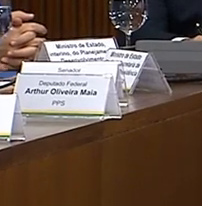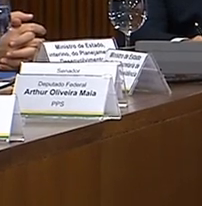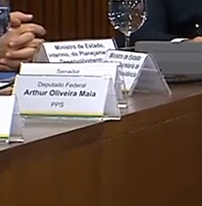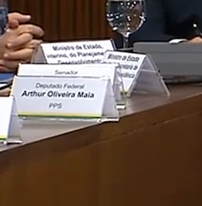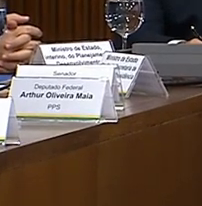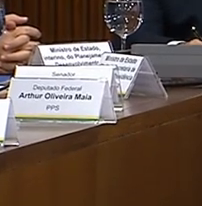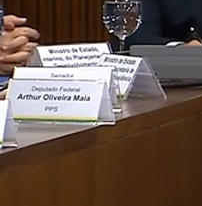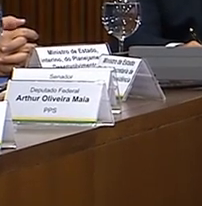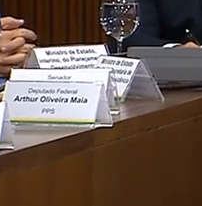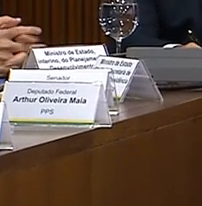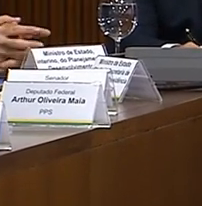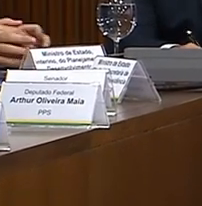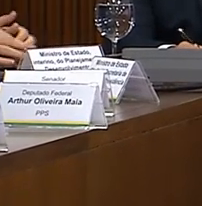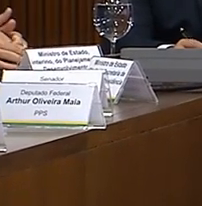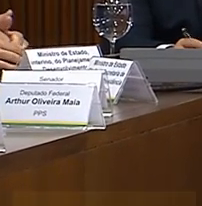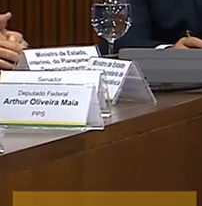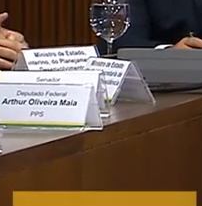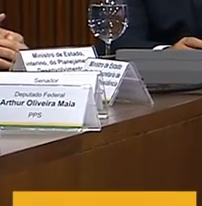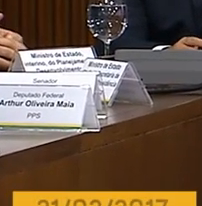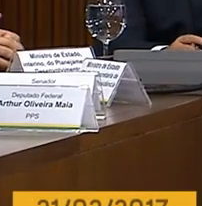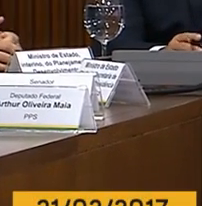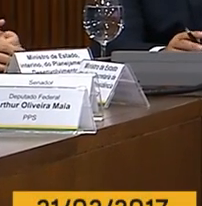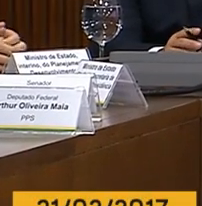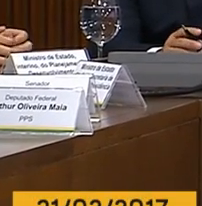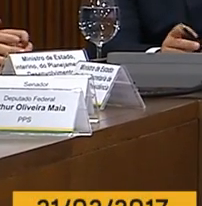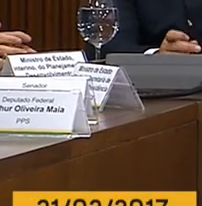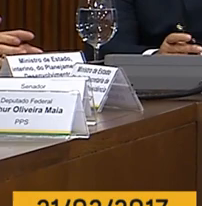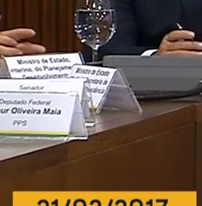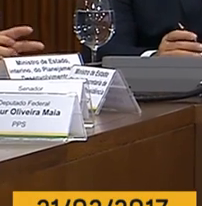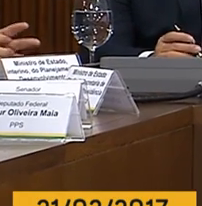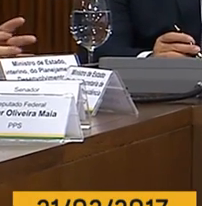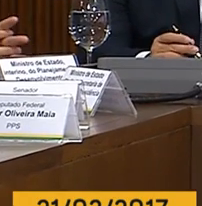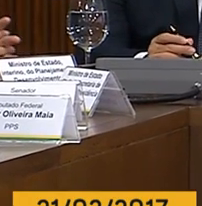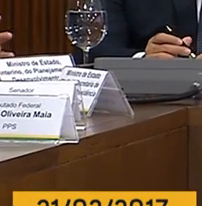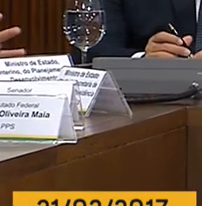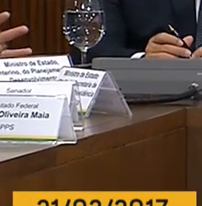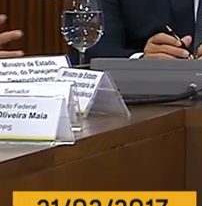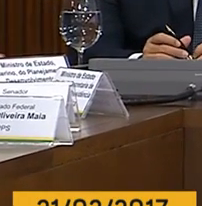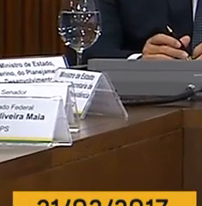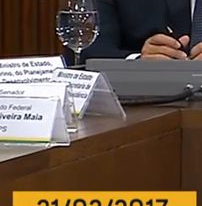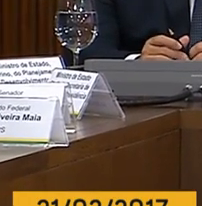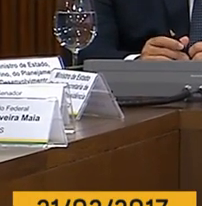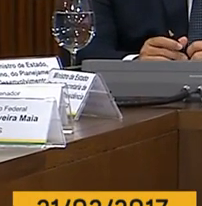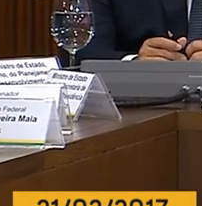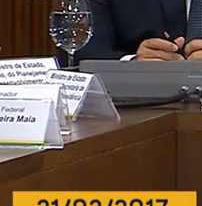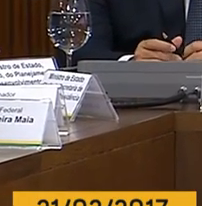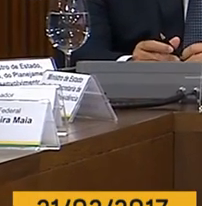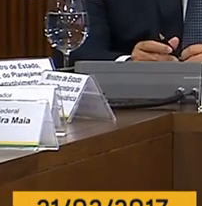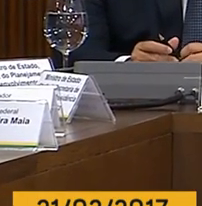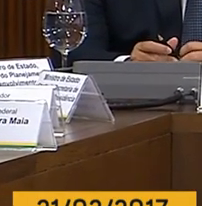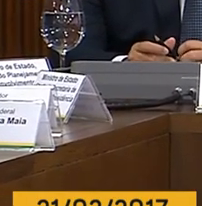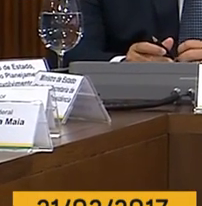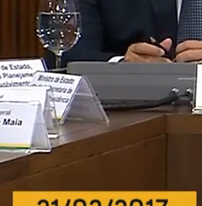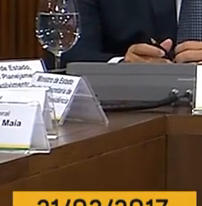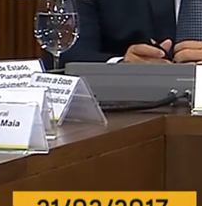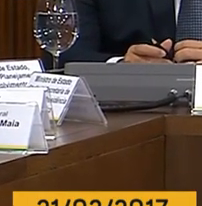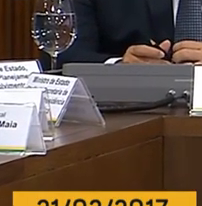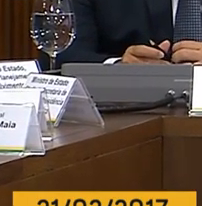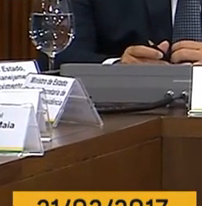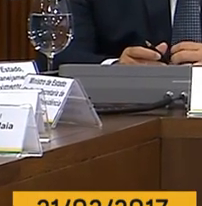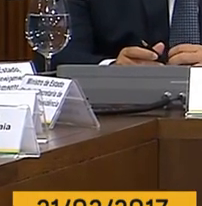vai cuidar da questão da Previdência Social e ao cumprimentá-los eu quero